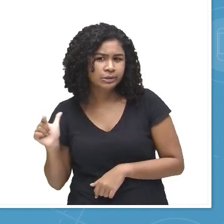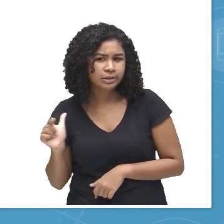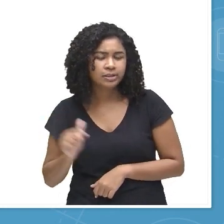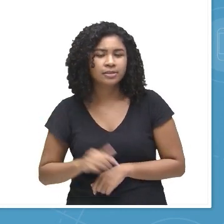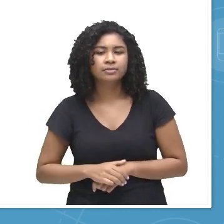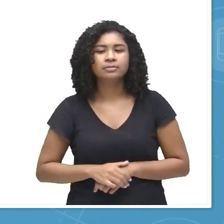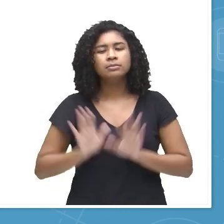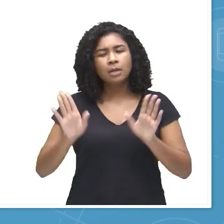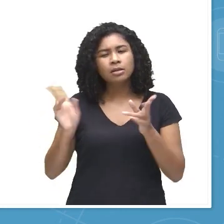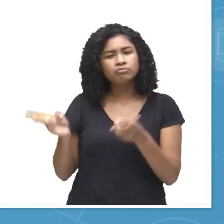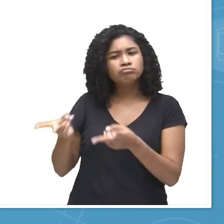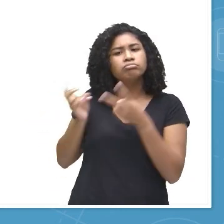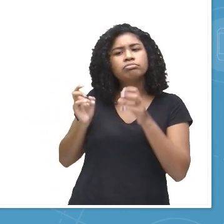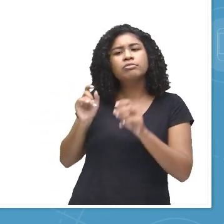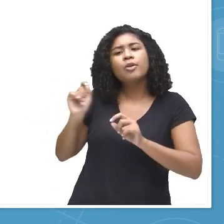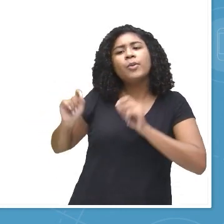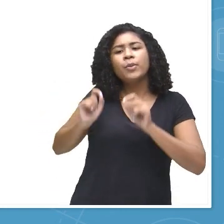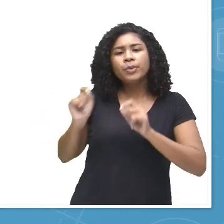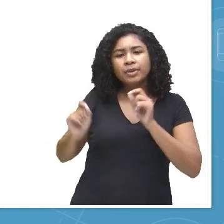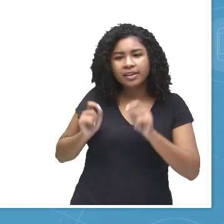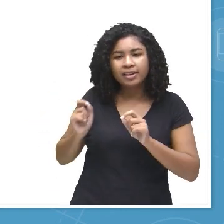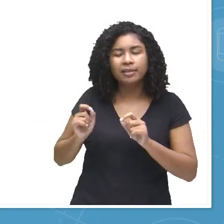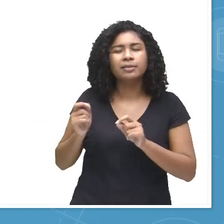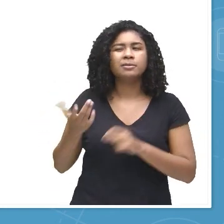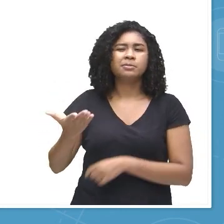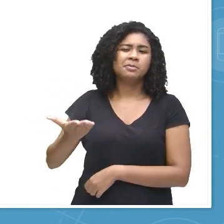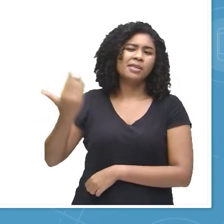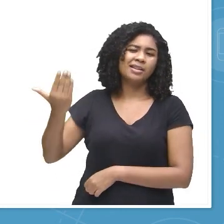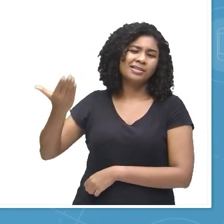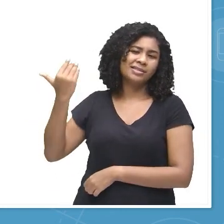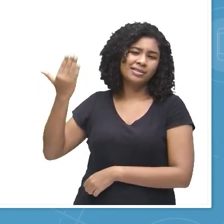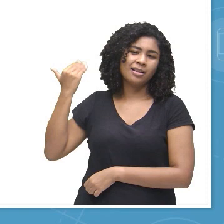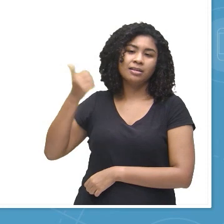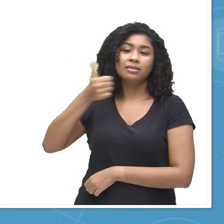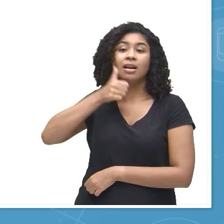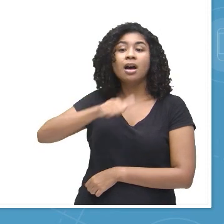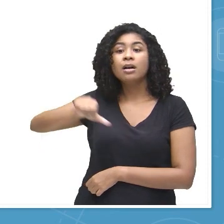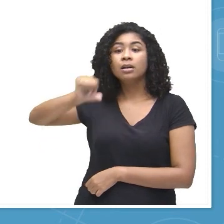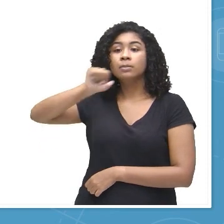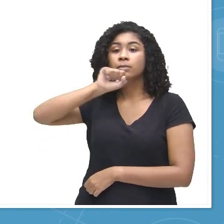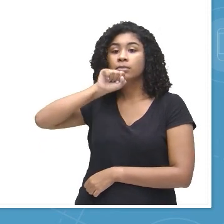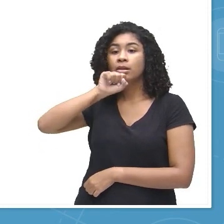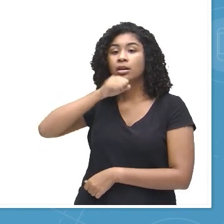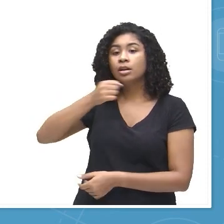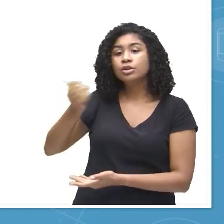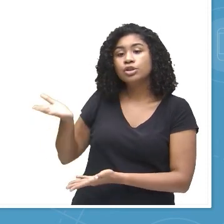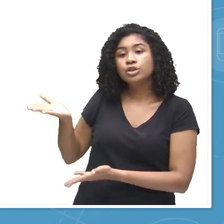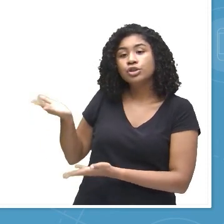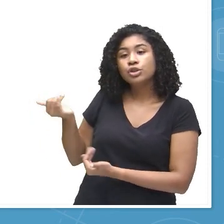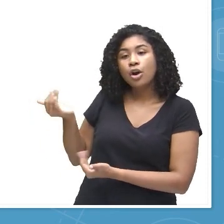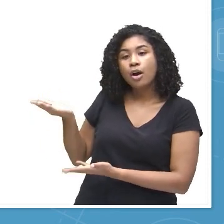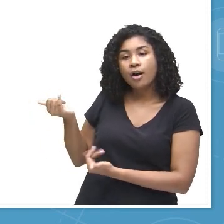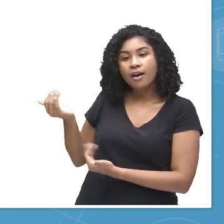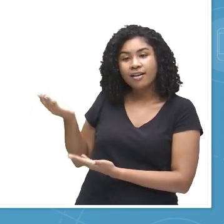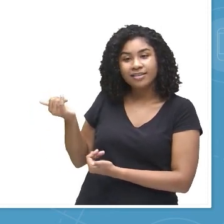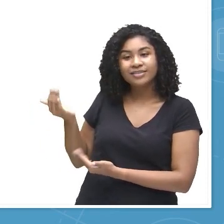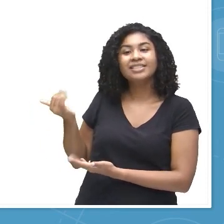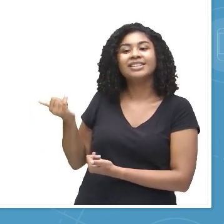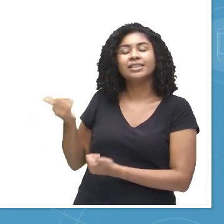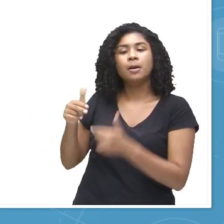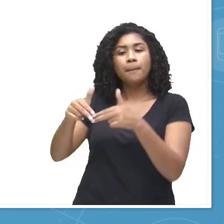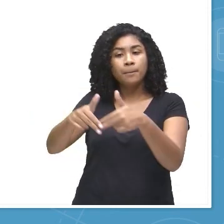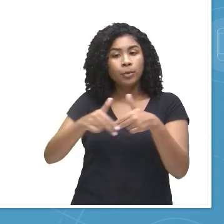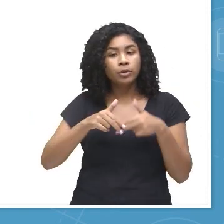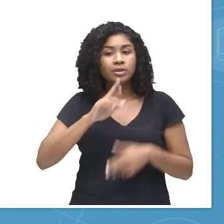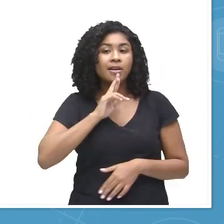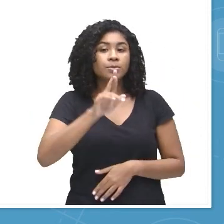que era a época em que a mãe era jovem, né? Então, por isso que a resposta